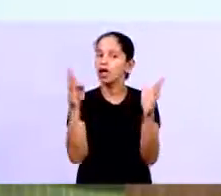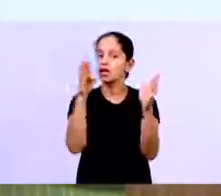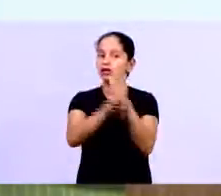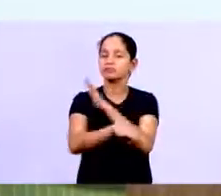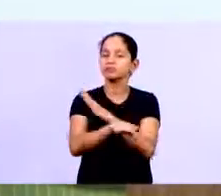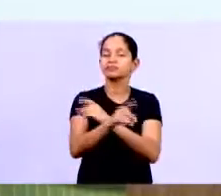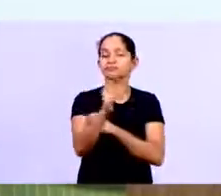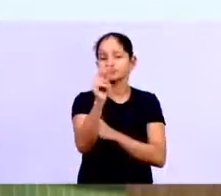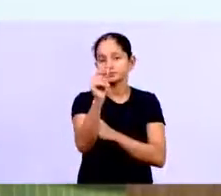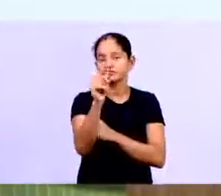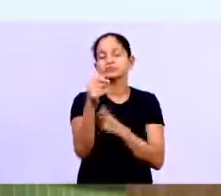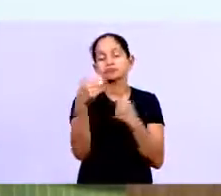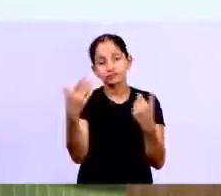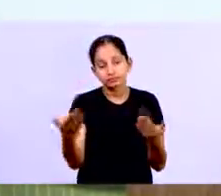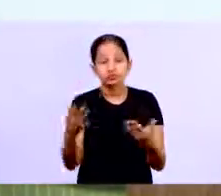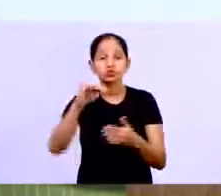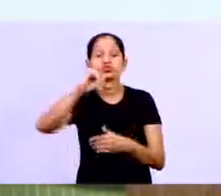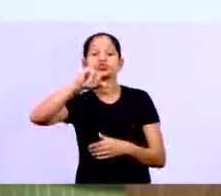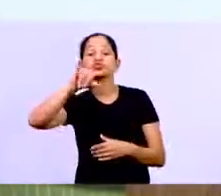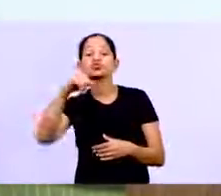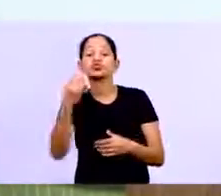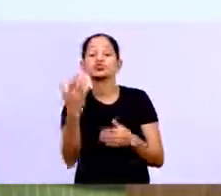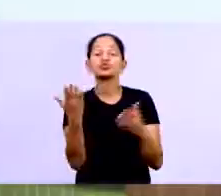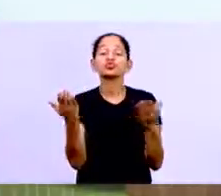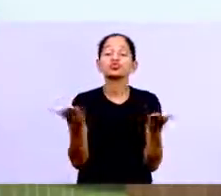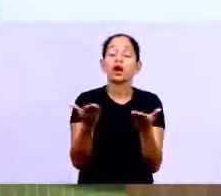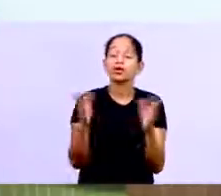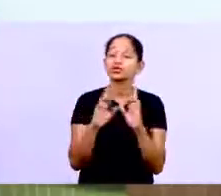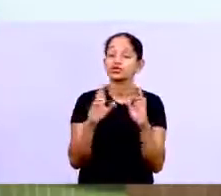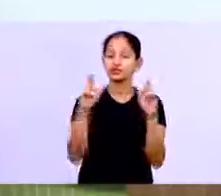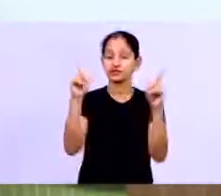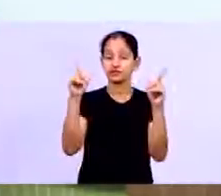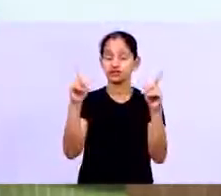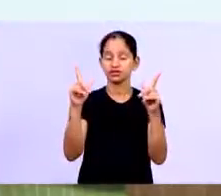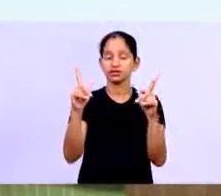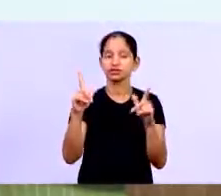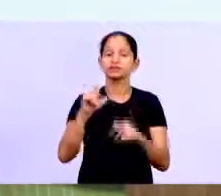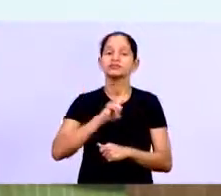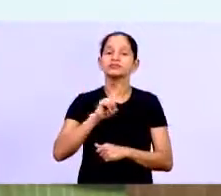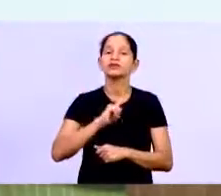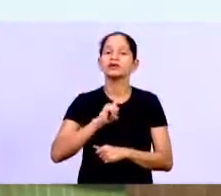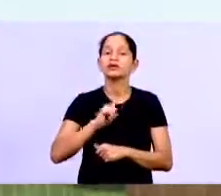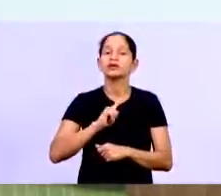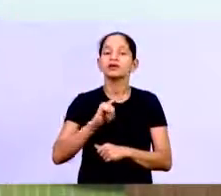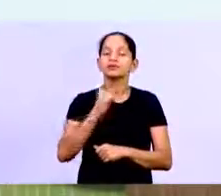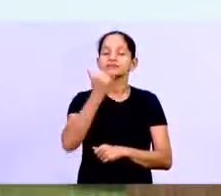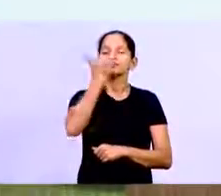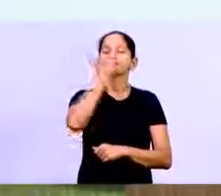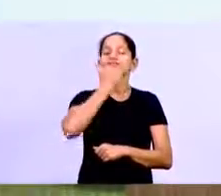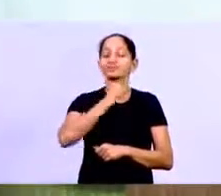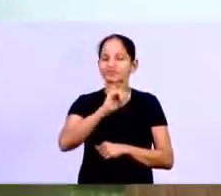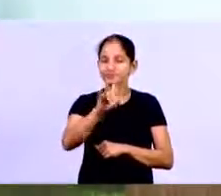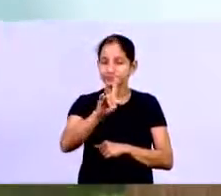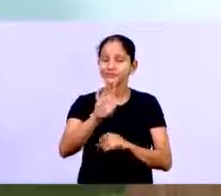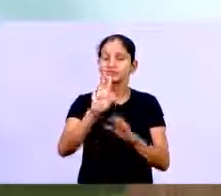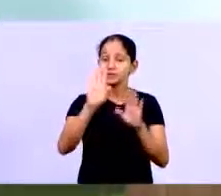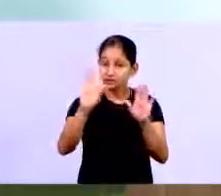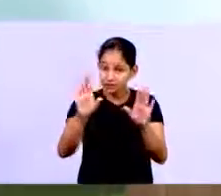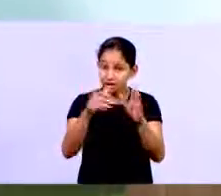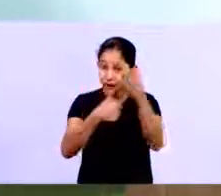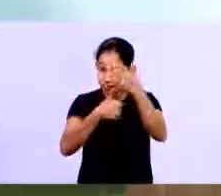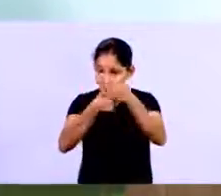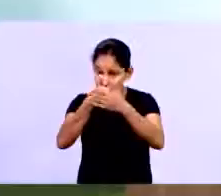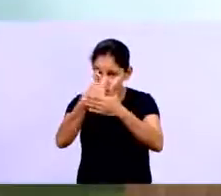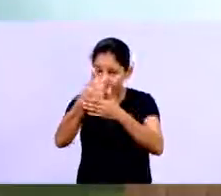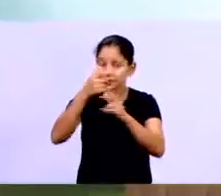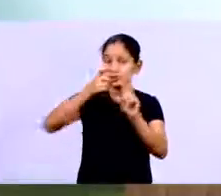ok? Não devo mais juros. E aí eu só devo... Desculpa. Quando eu vou fazer